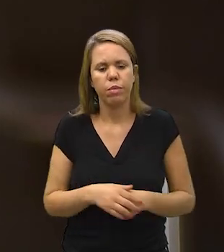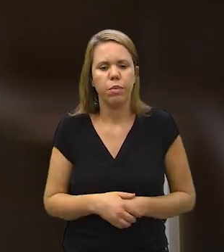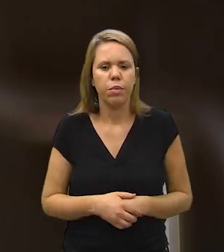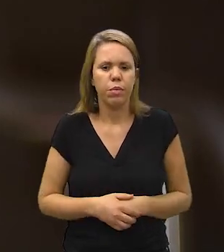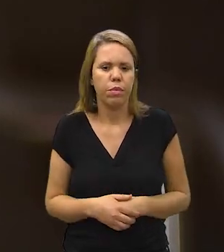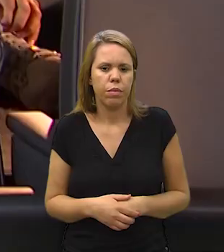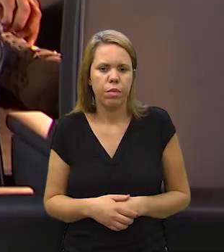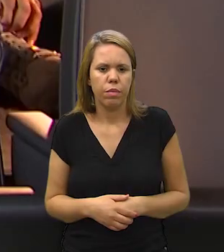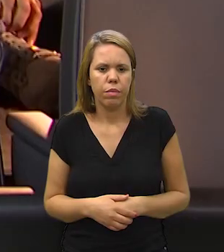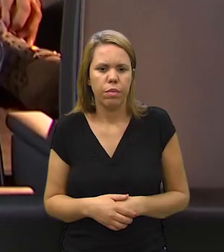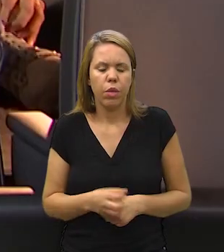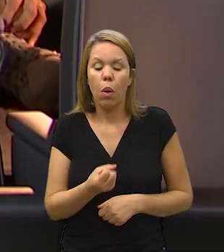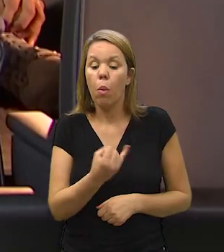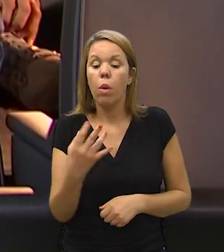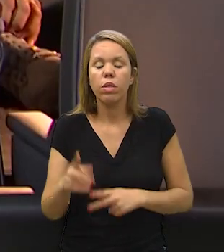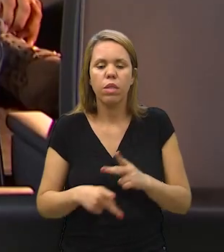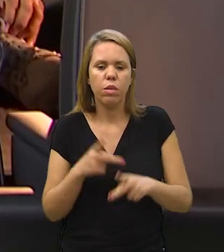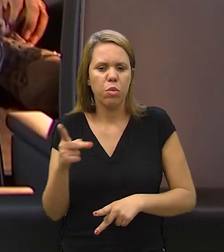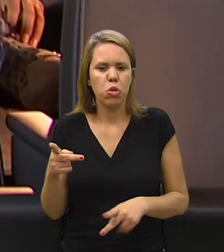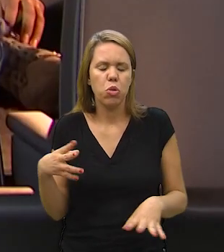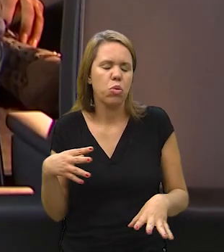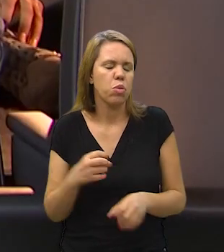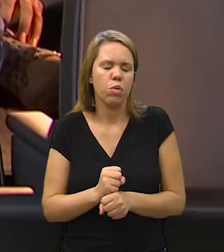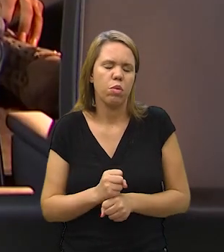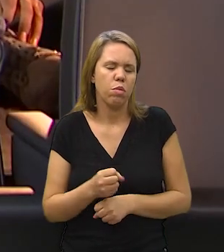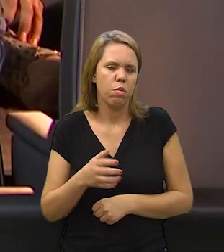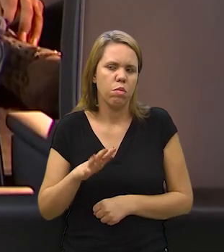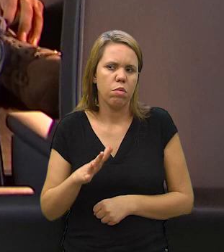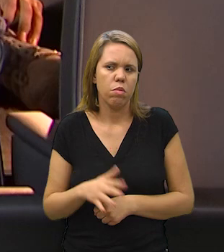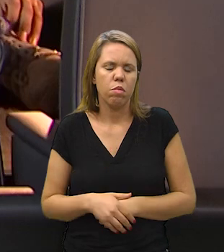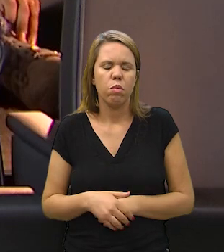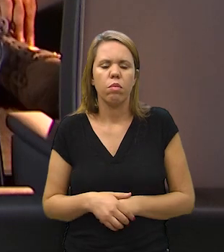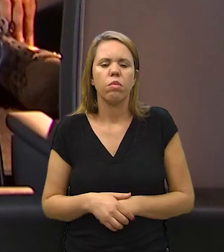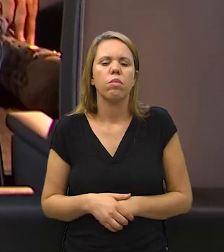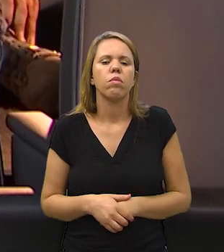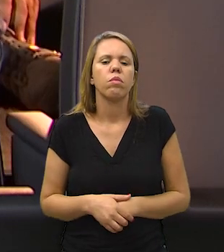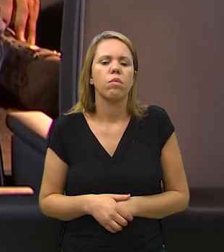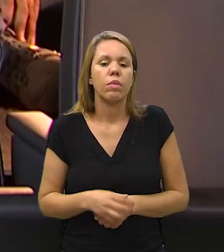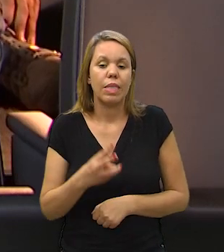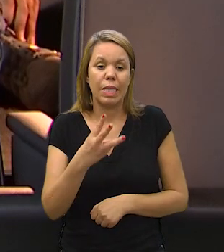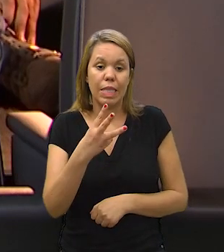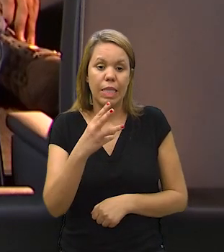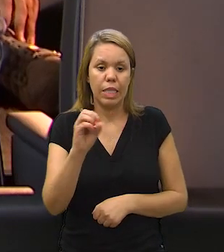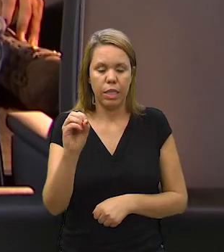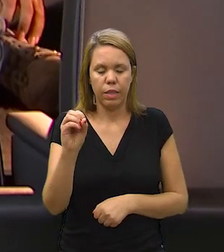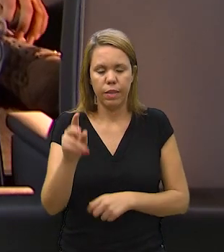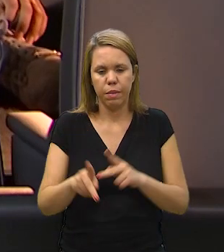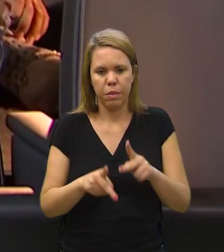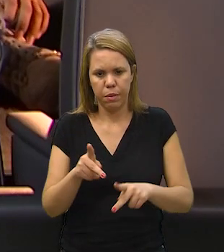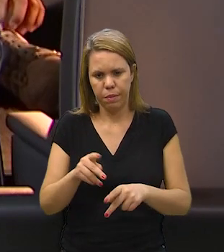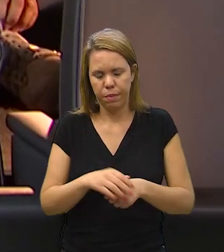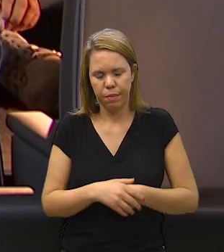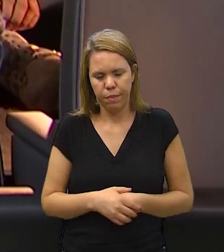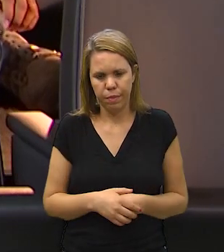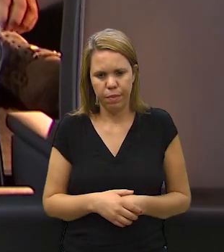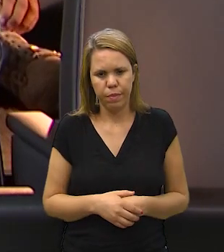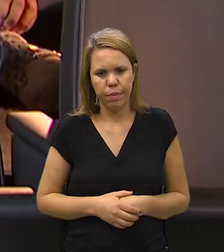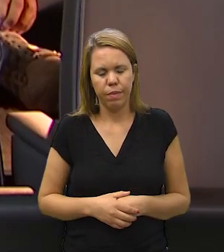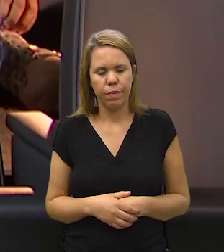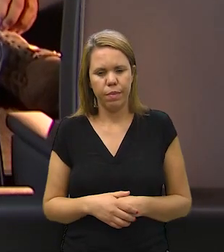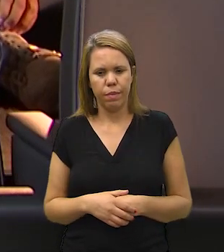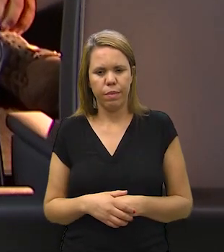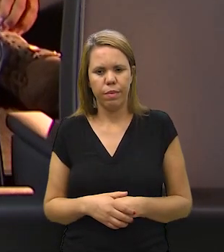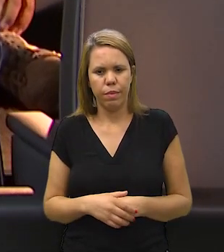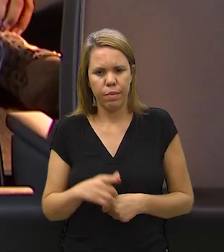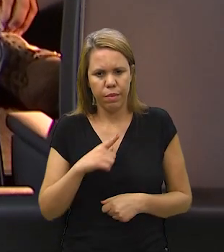possível, mas... Quantas pessoas envolvidas? Olha, ao todo 30. 30 pessoas? 30, ao todo